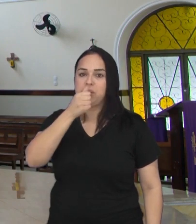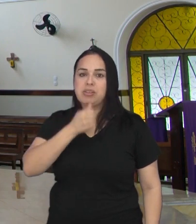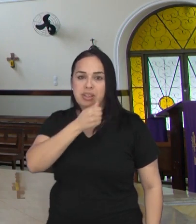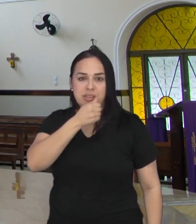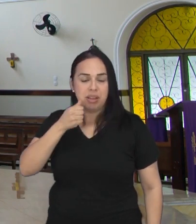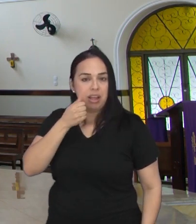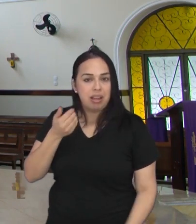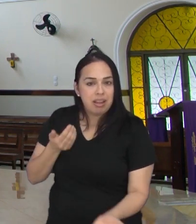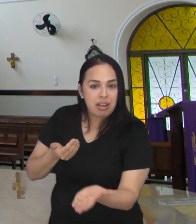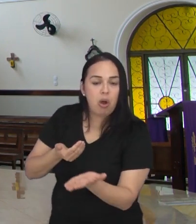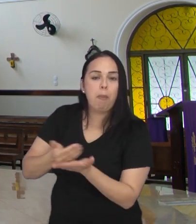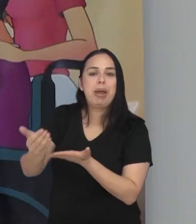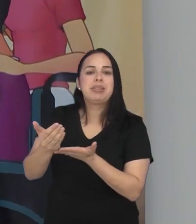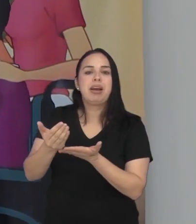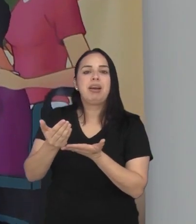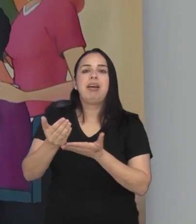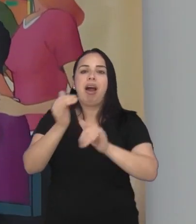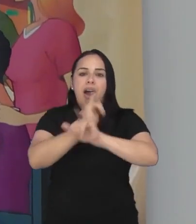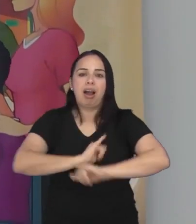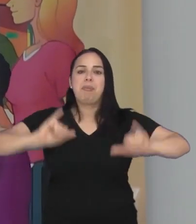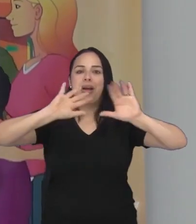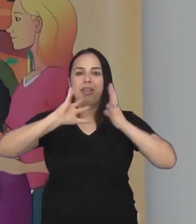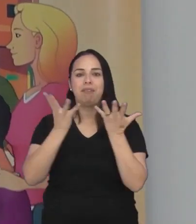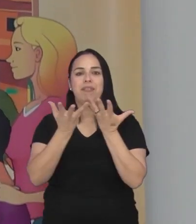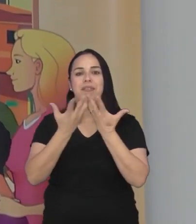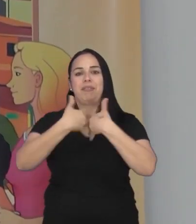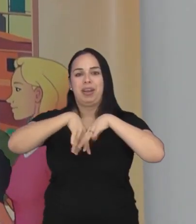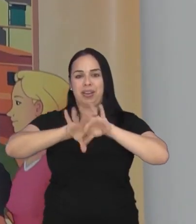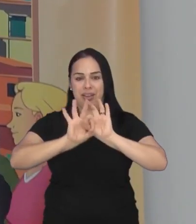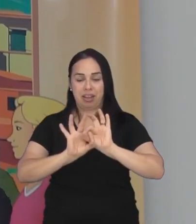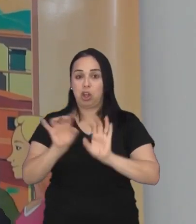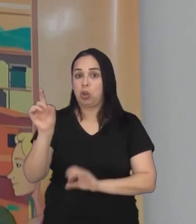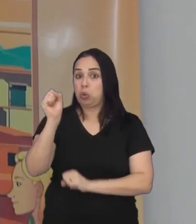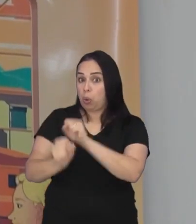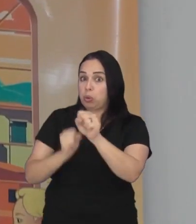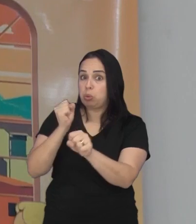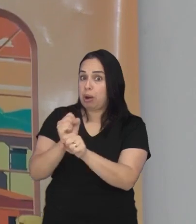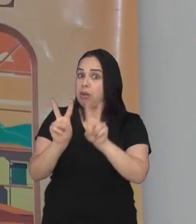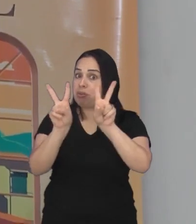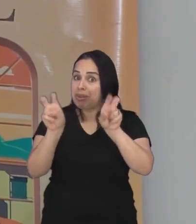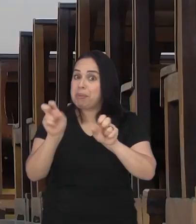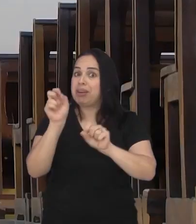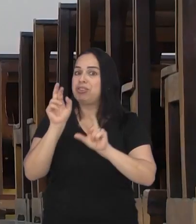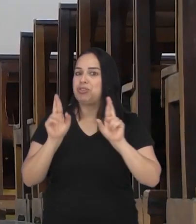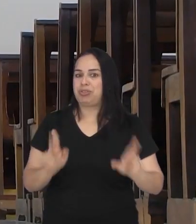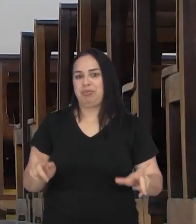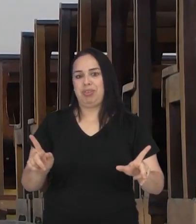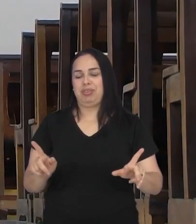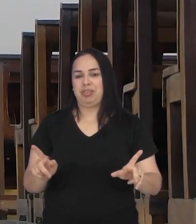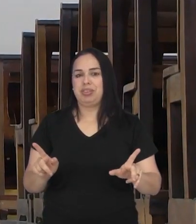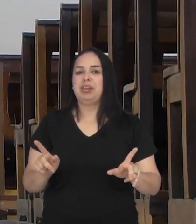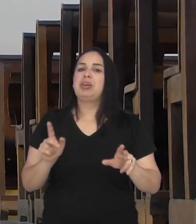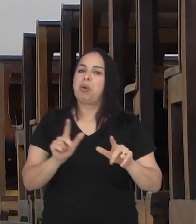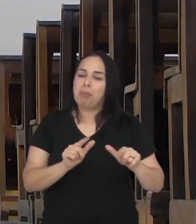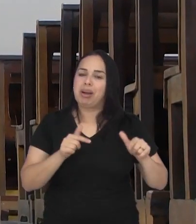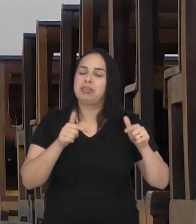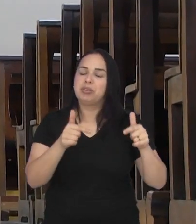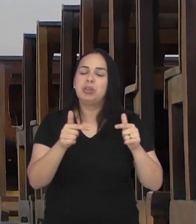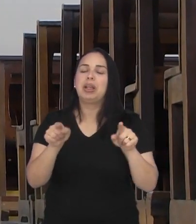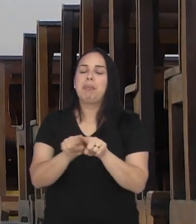principal exame para confirmar a suspeita da doença é o hemograma. Quando positivo, o resultado apresenta alterações